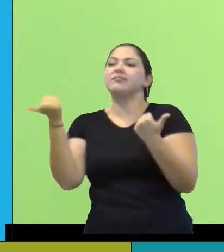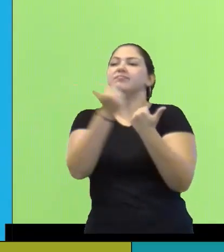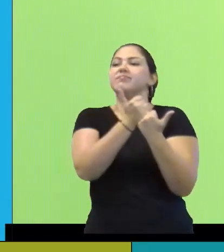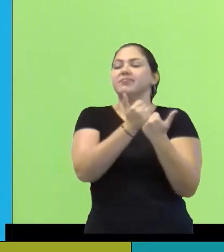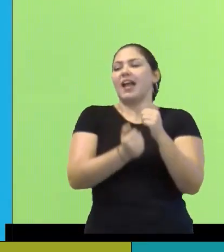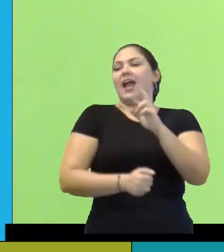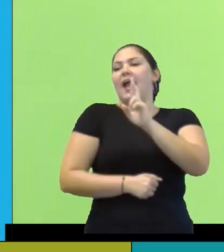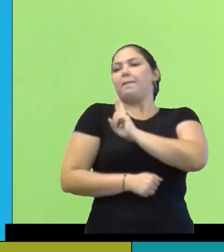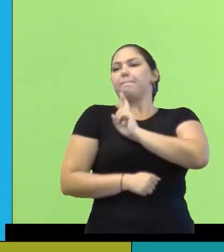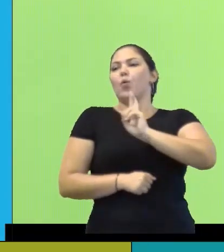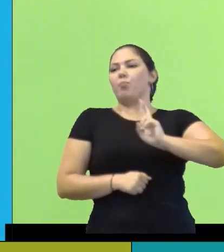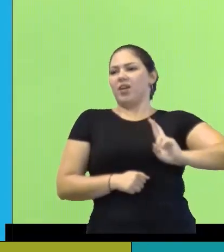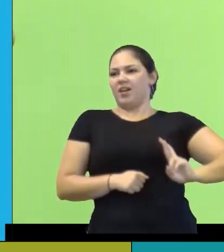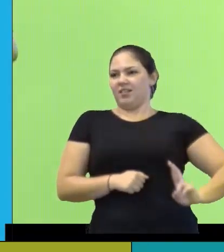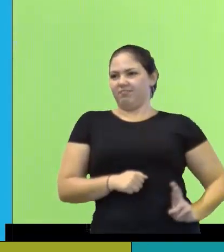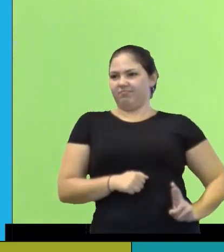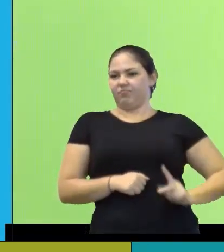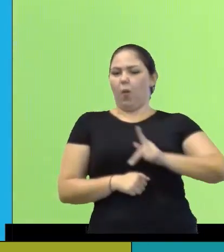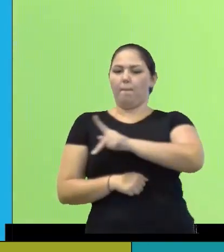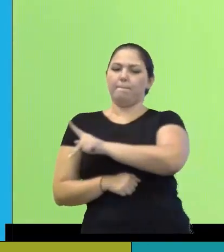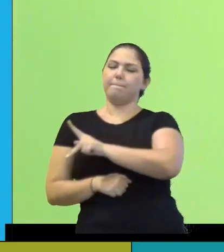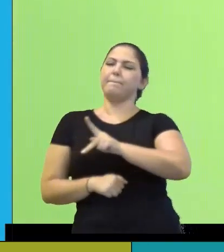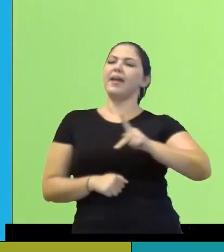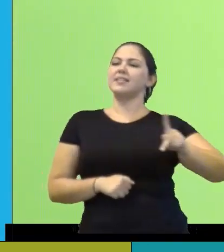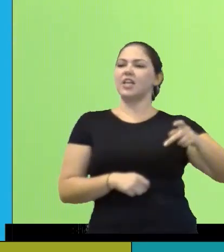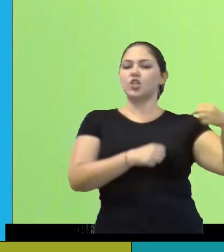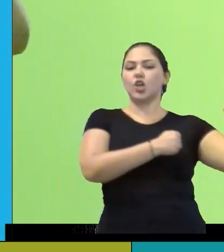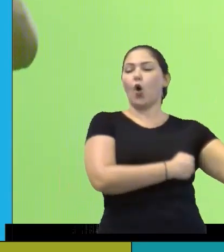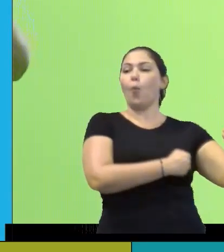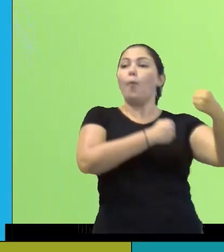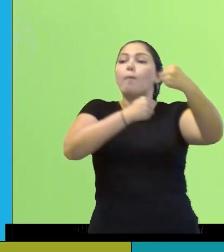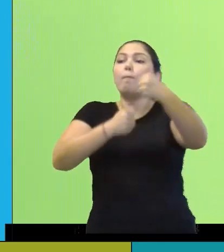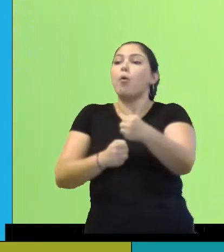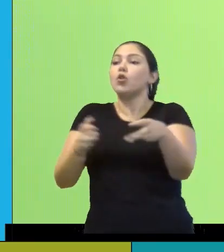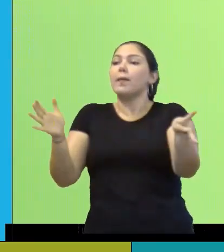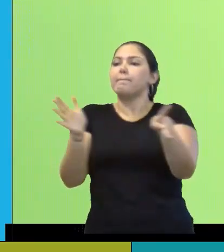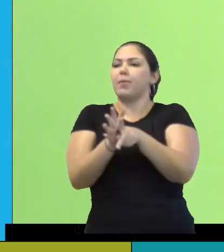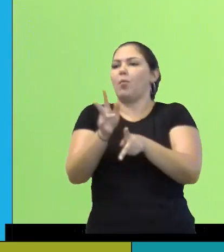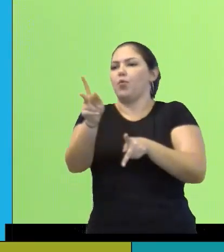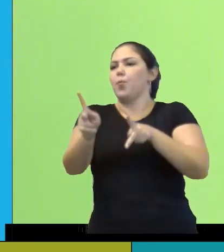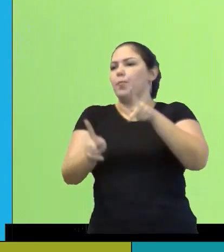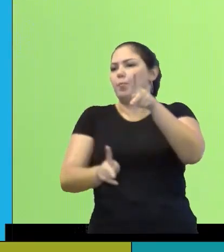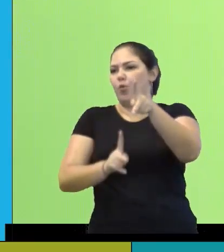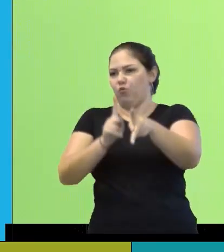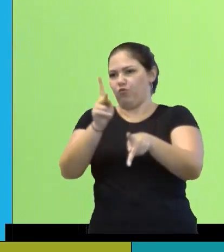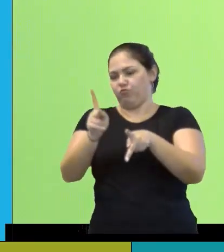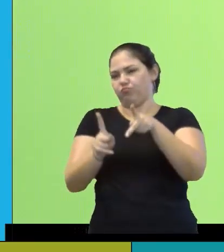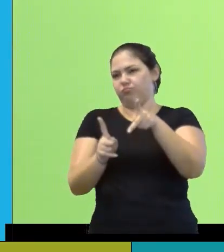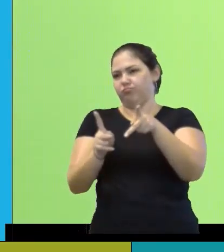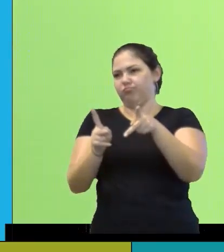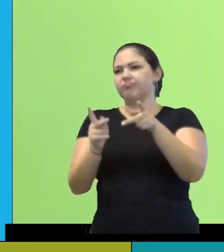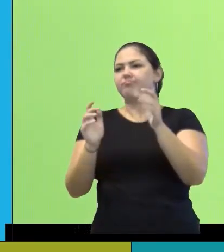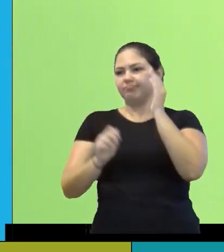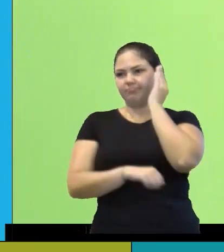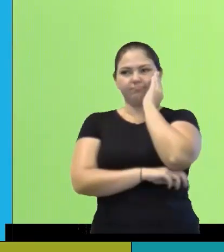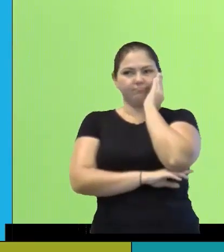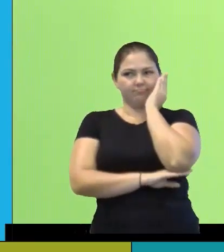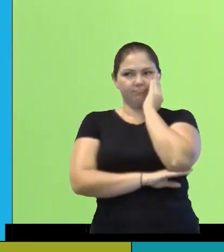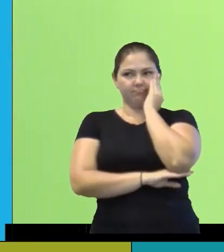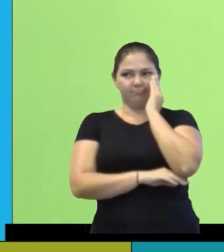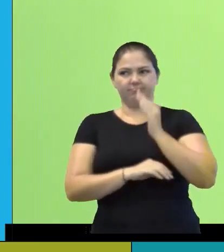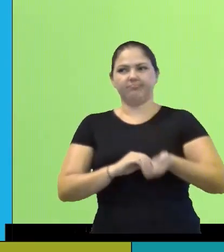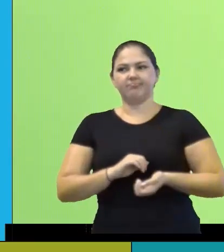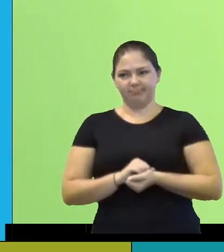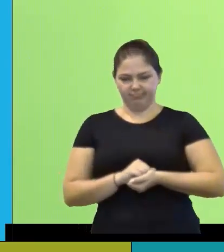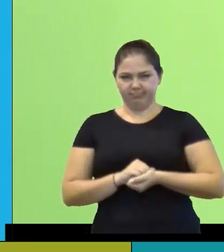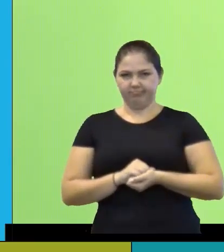república, porque república significa res pública, que significa poder